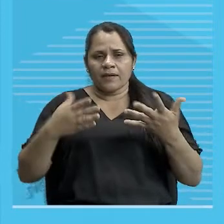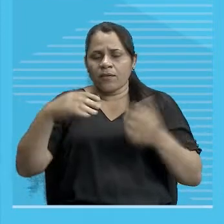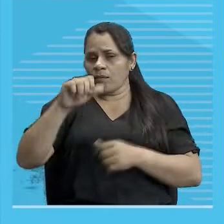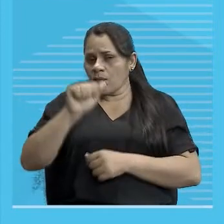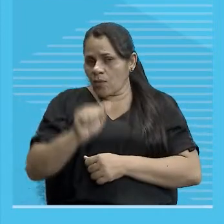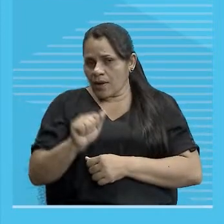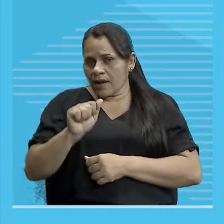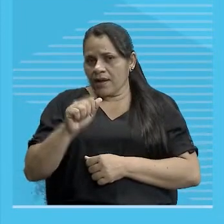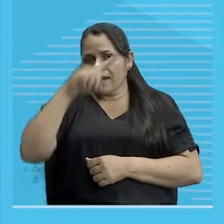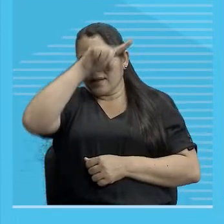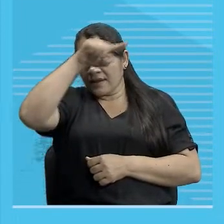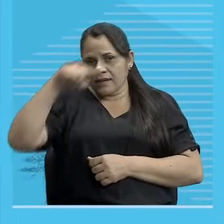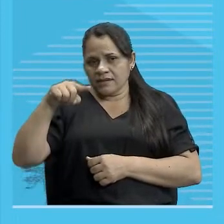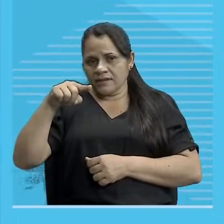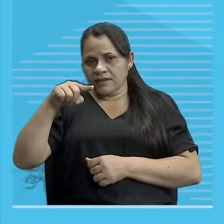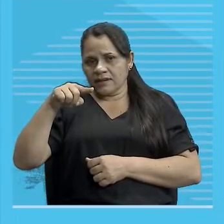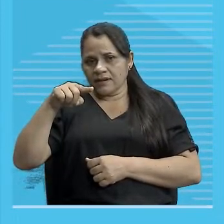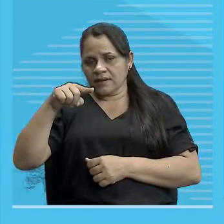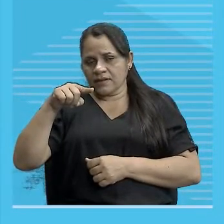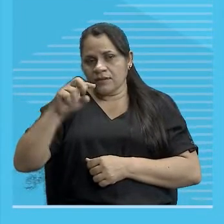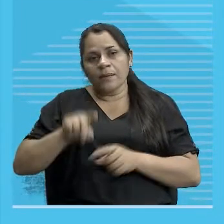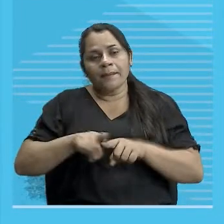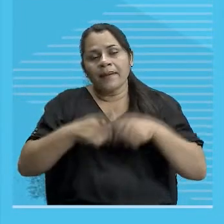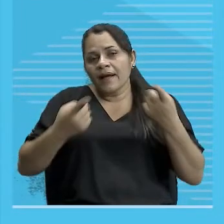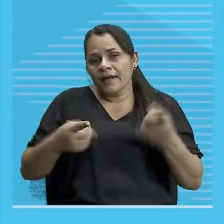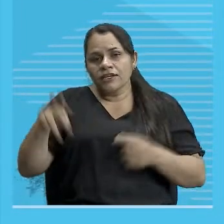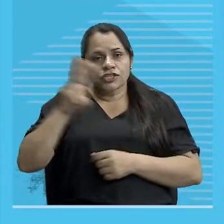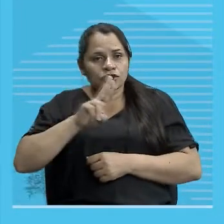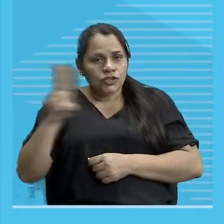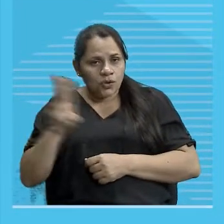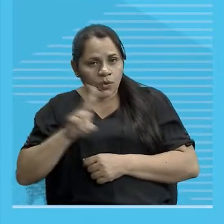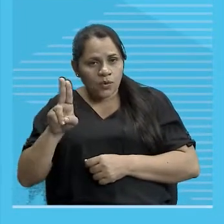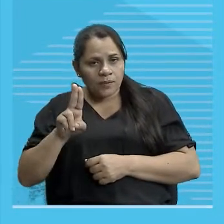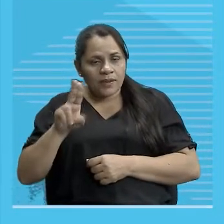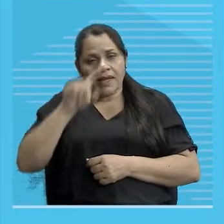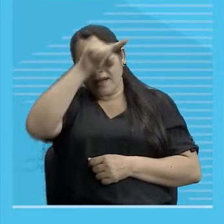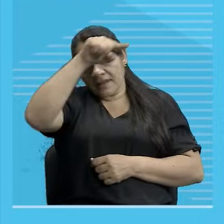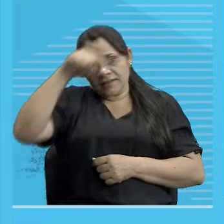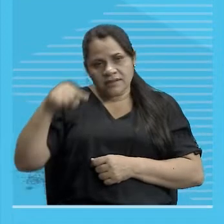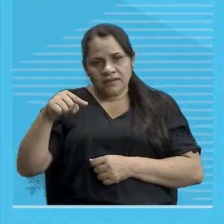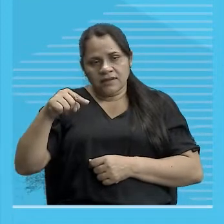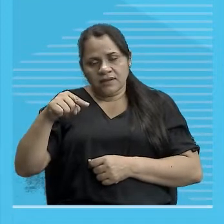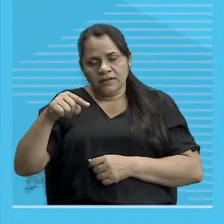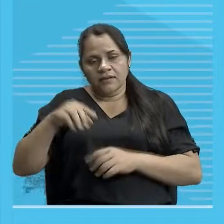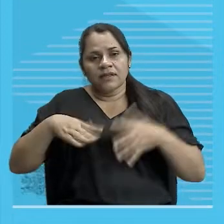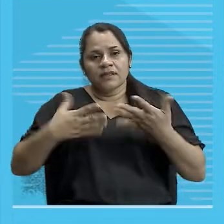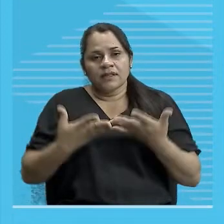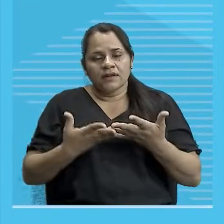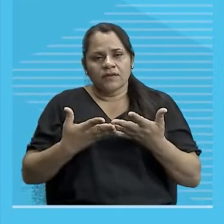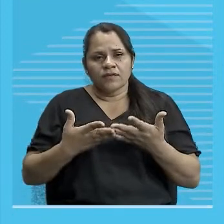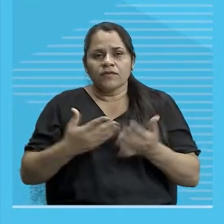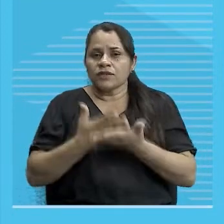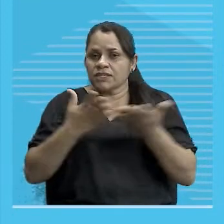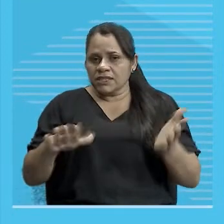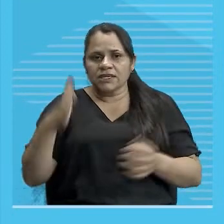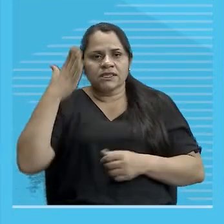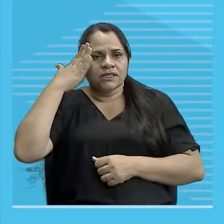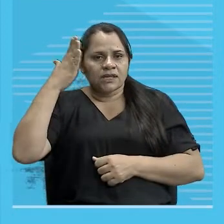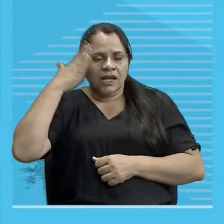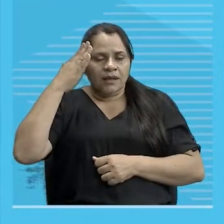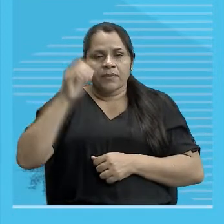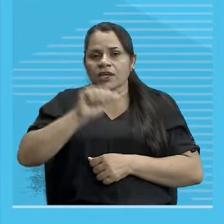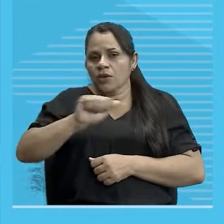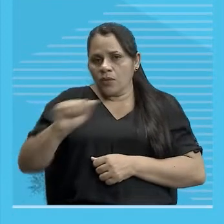tá, neném? A gente chama isso aí de simplesmente acentuado. Pronto. Você sabe muito bem que esse a